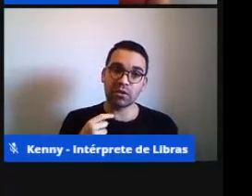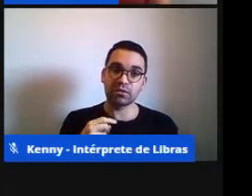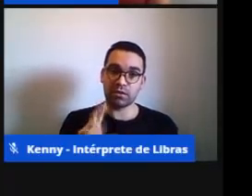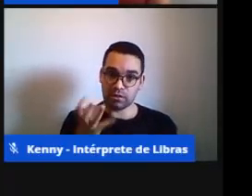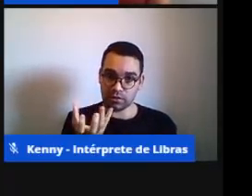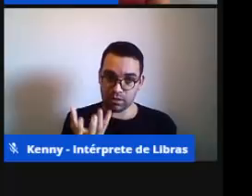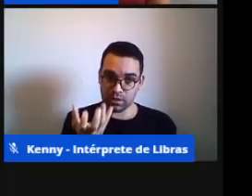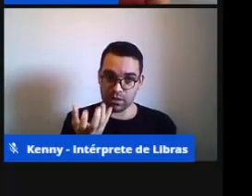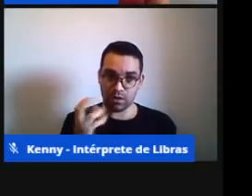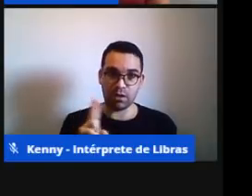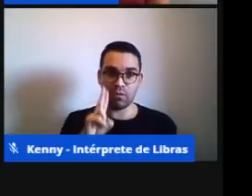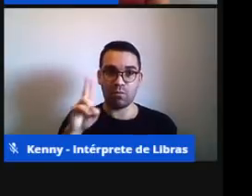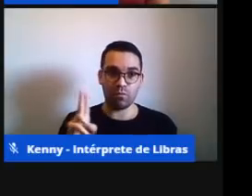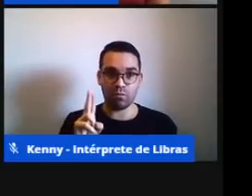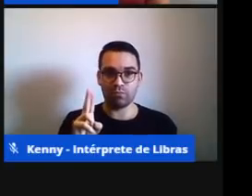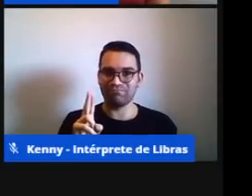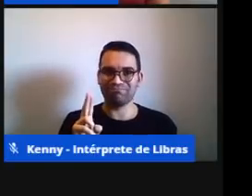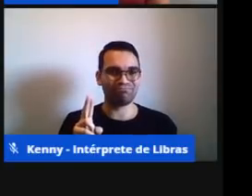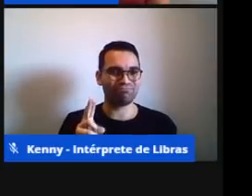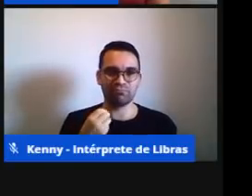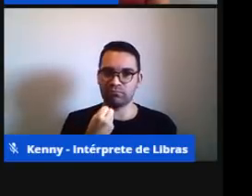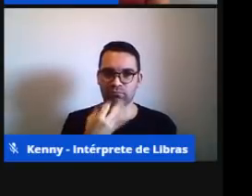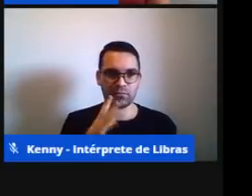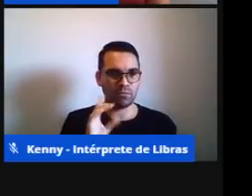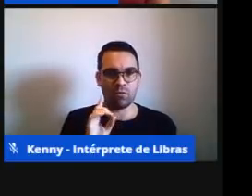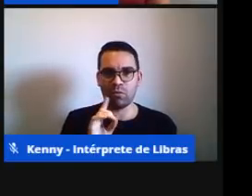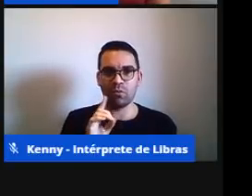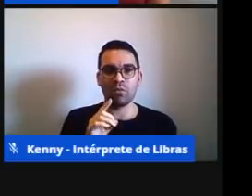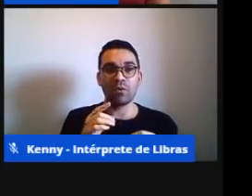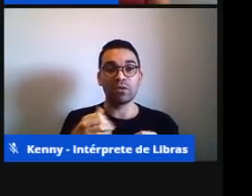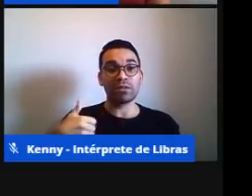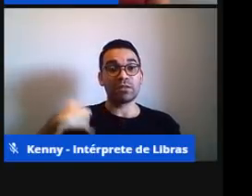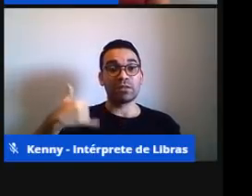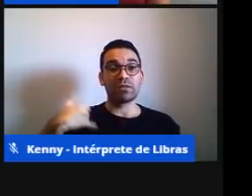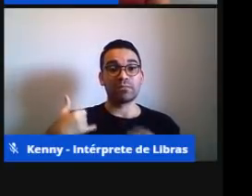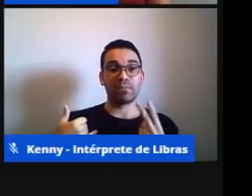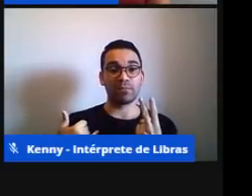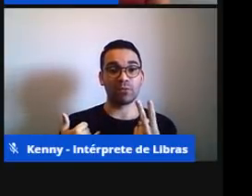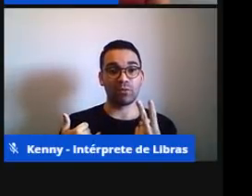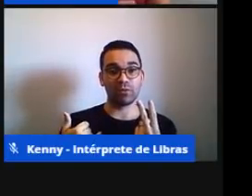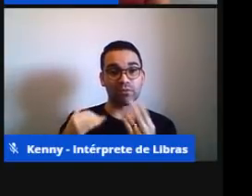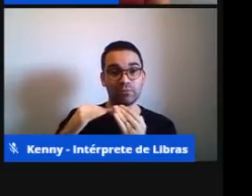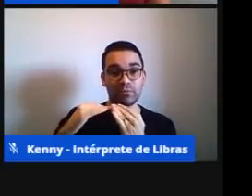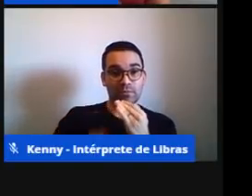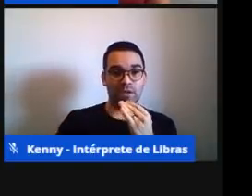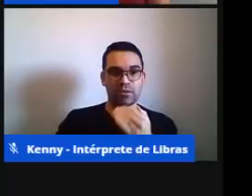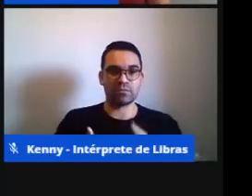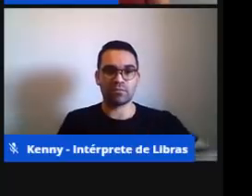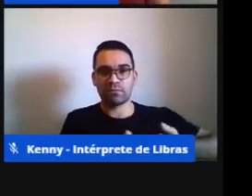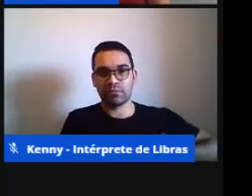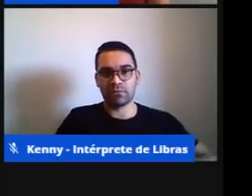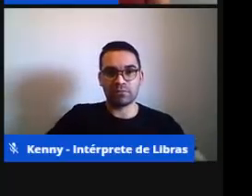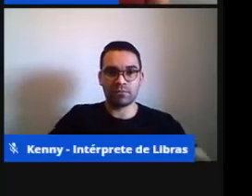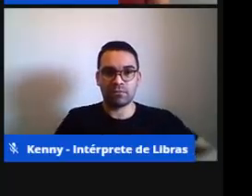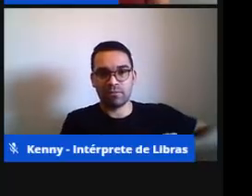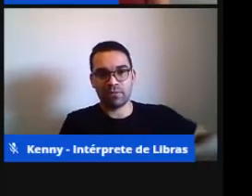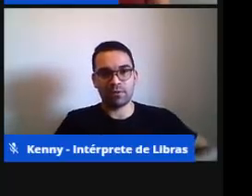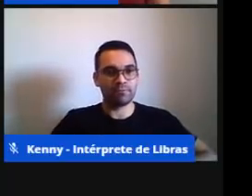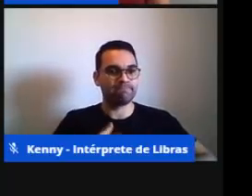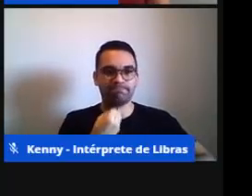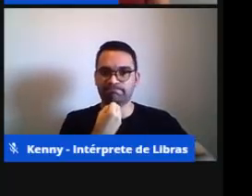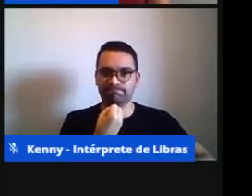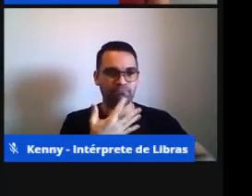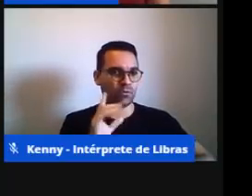Crianças menores de 2 anos nem é recomendado o uso de máscara, porque existe até um risco de asfixia, porque a criança não consegue usar de forma